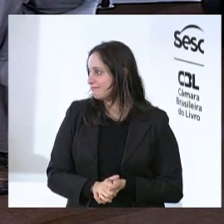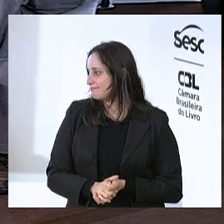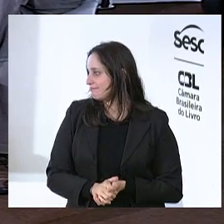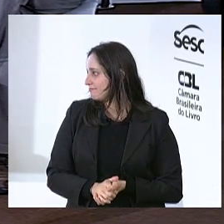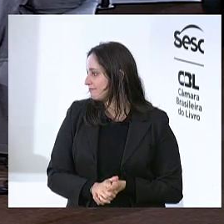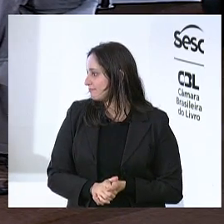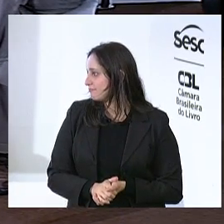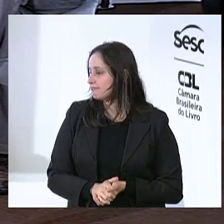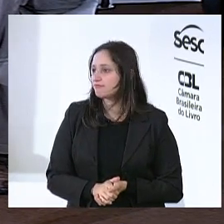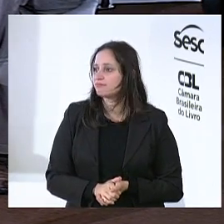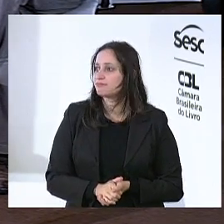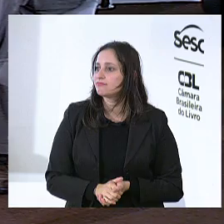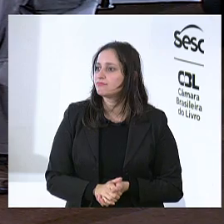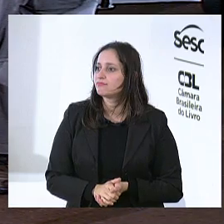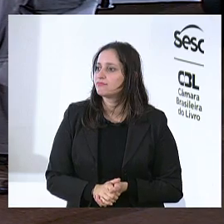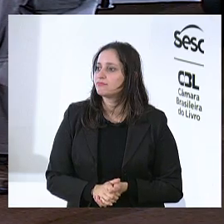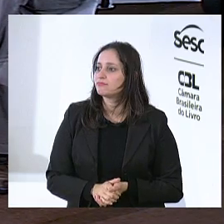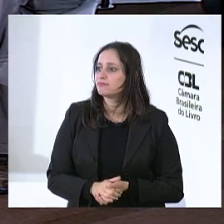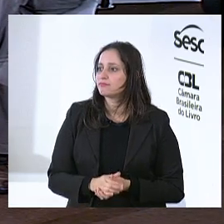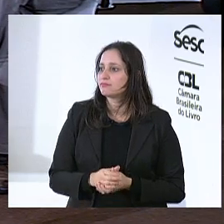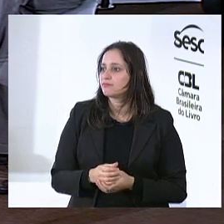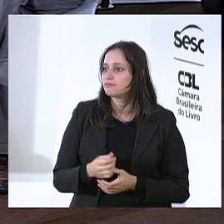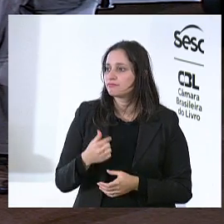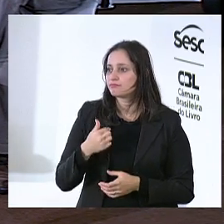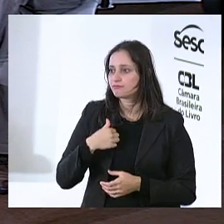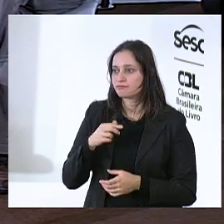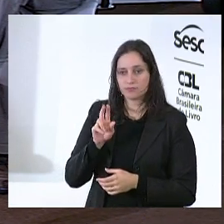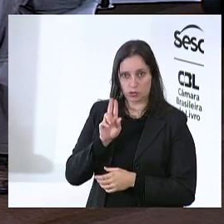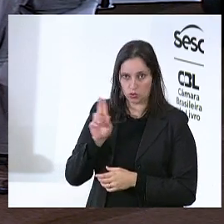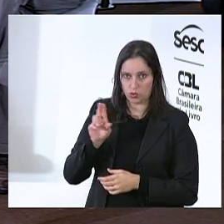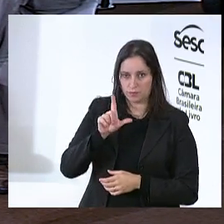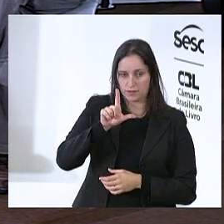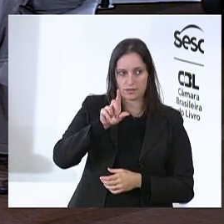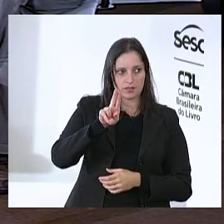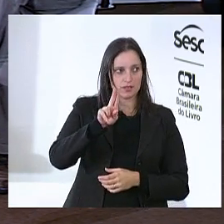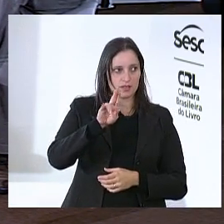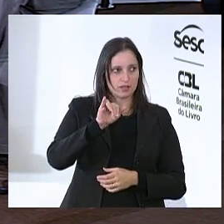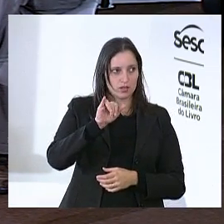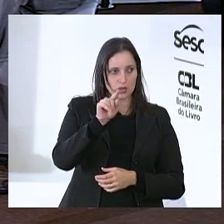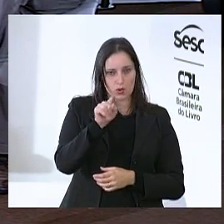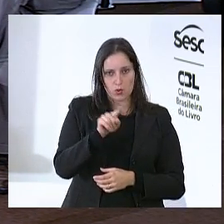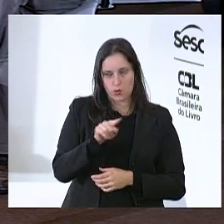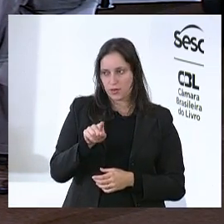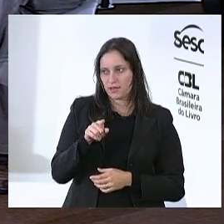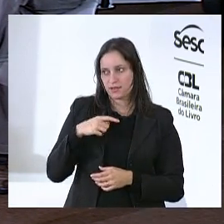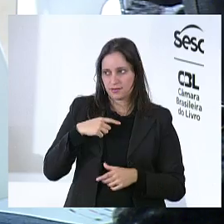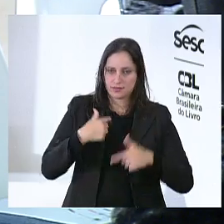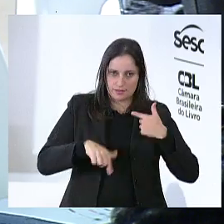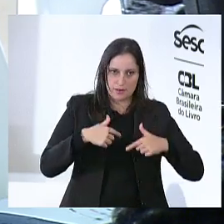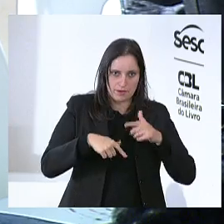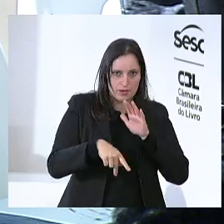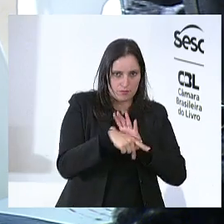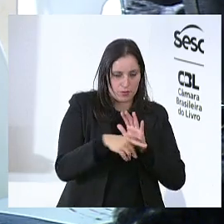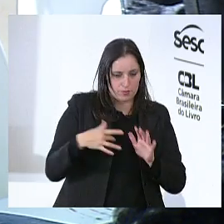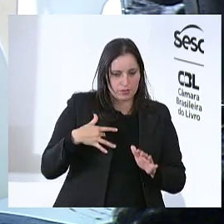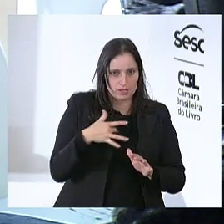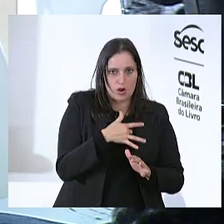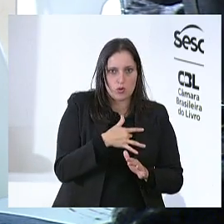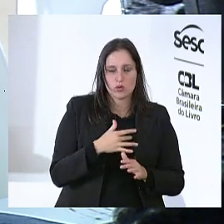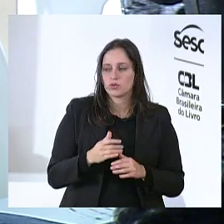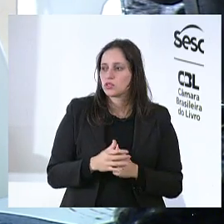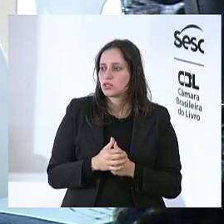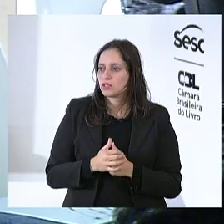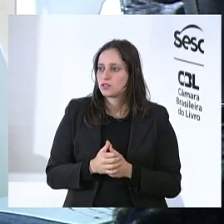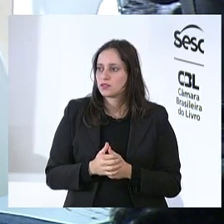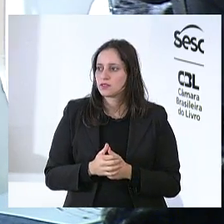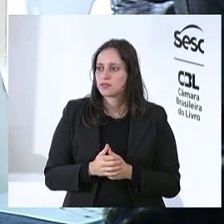Boa tarde a todos. Meu nome é Luiz. Eu milito na área da saúde, não na área de humanas como os senhores. Gostaria